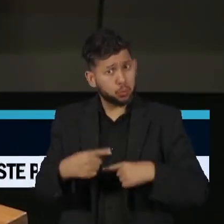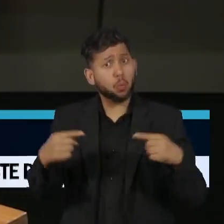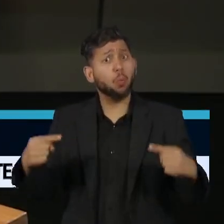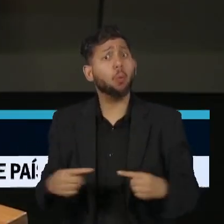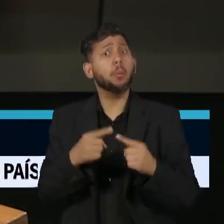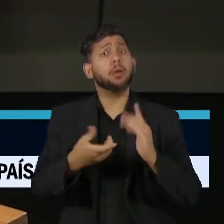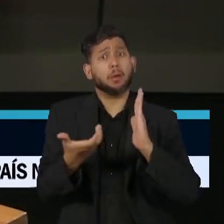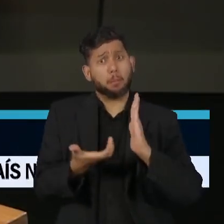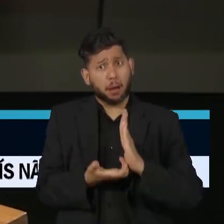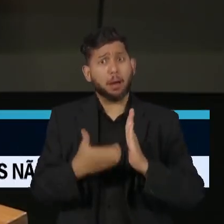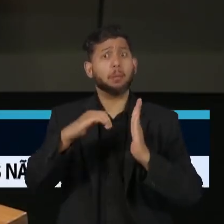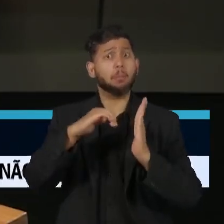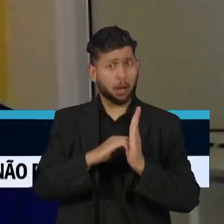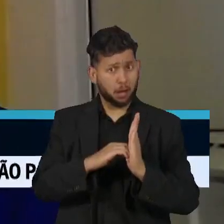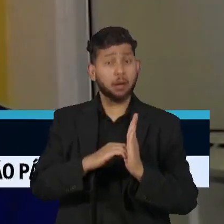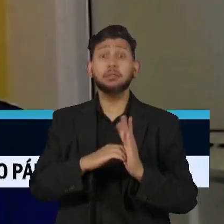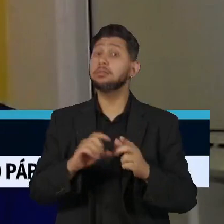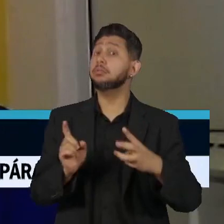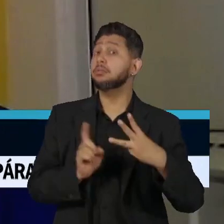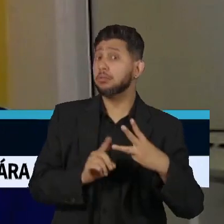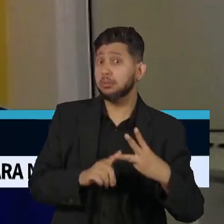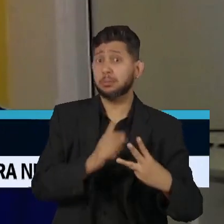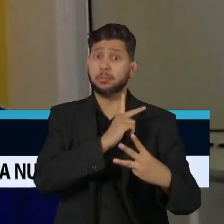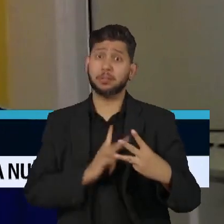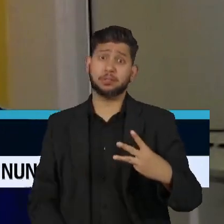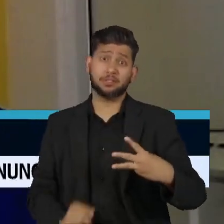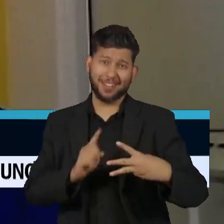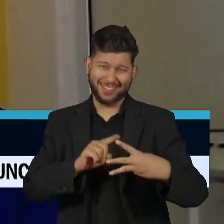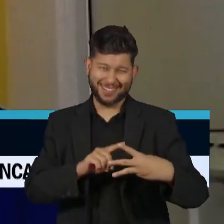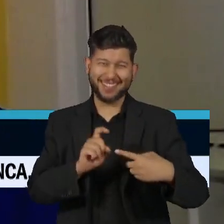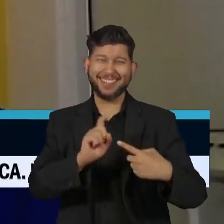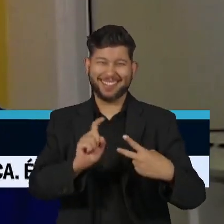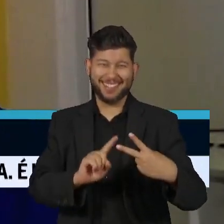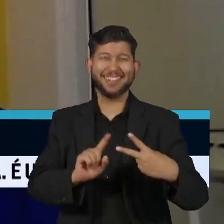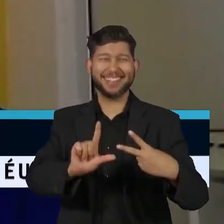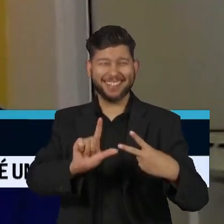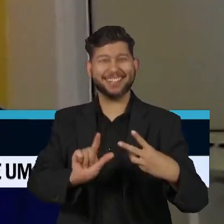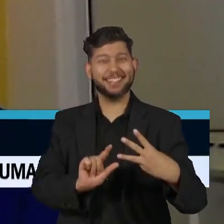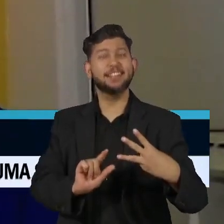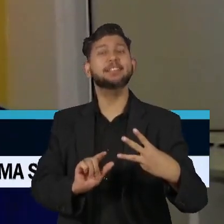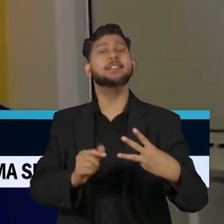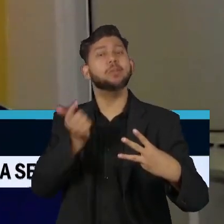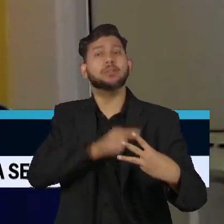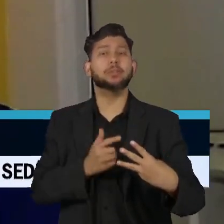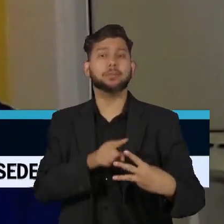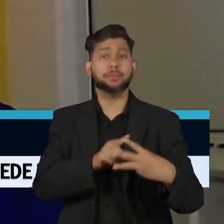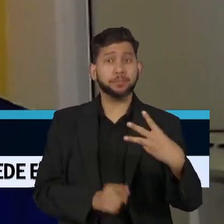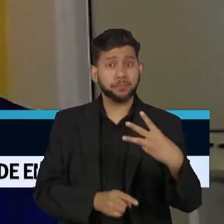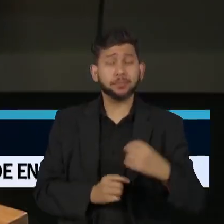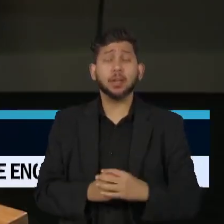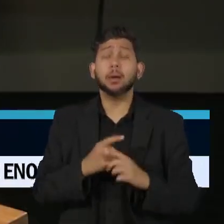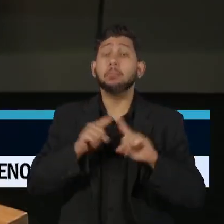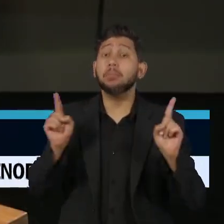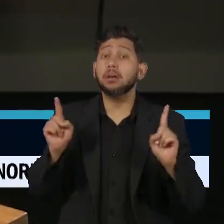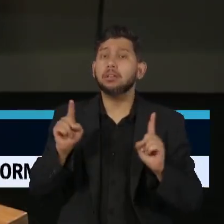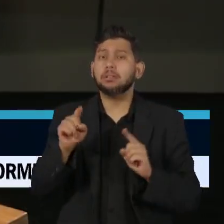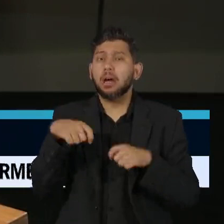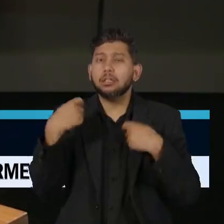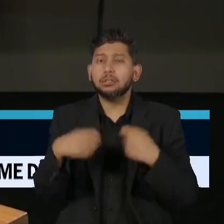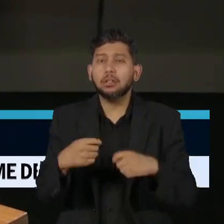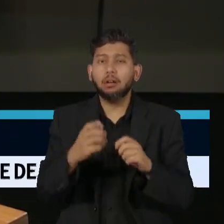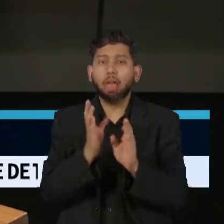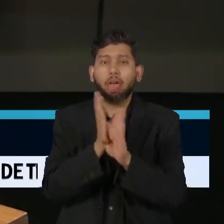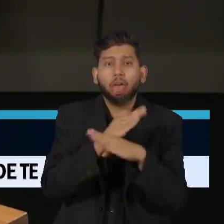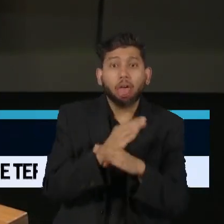do governo entre executivo e legislativo. Acho que tem um ponto que a gente não pode perder